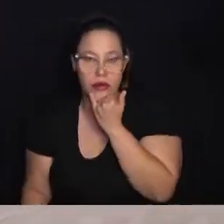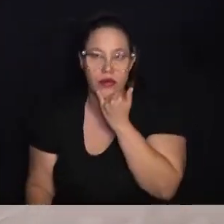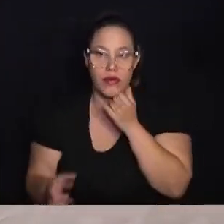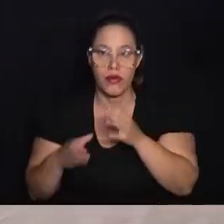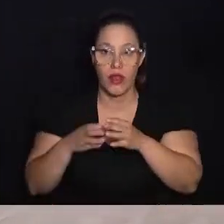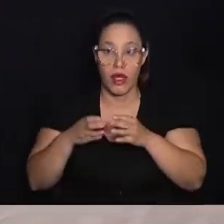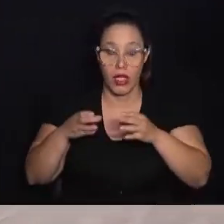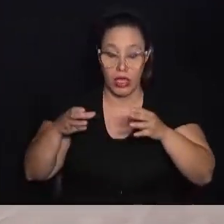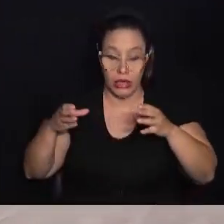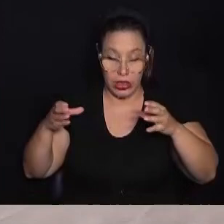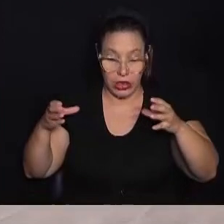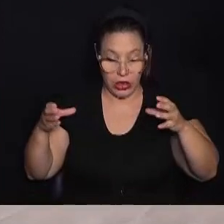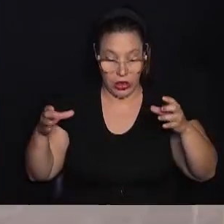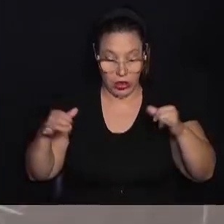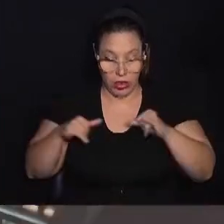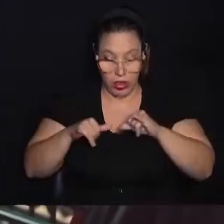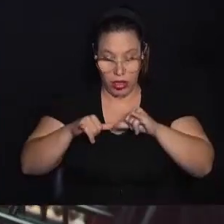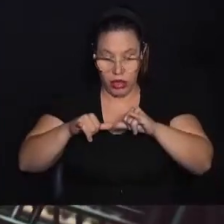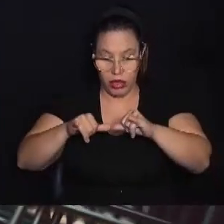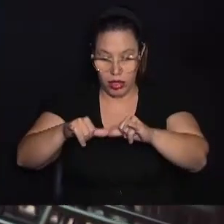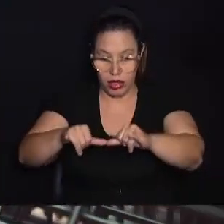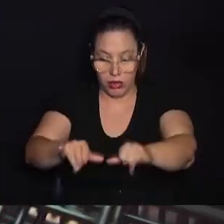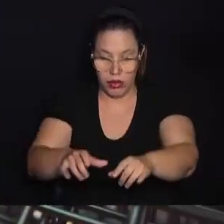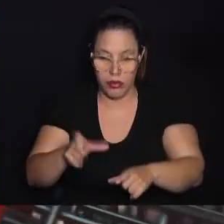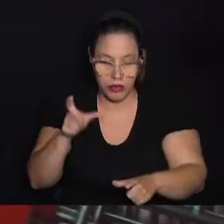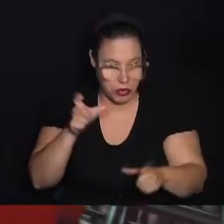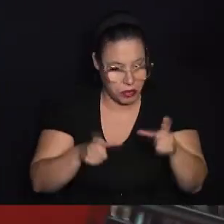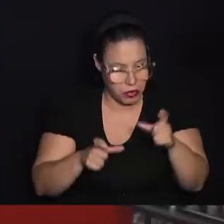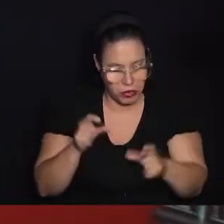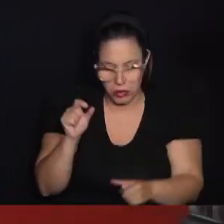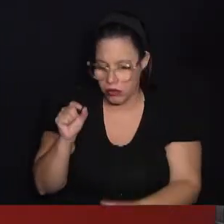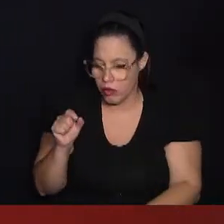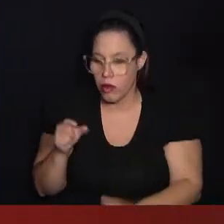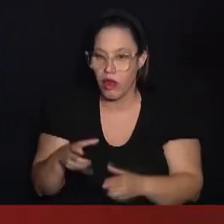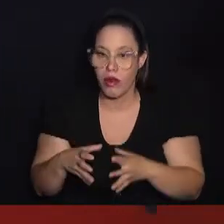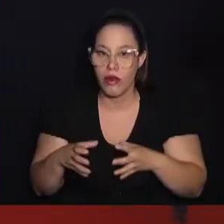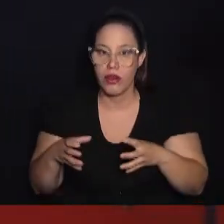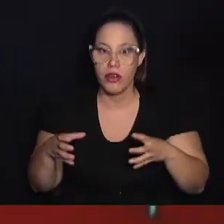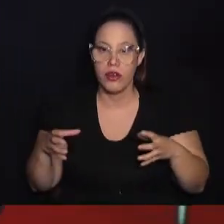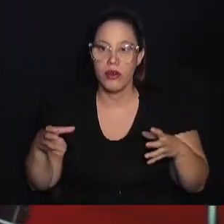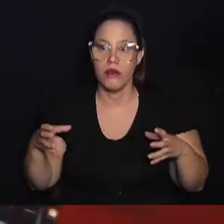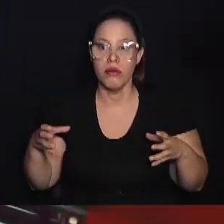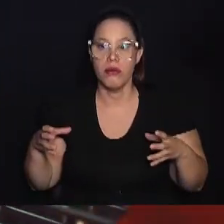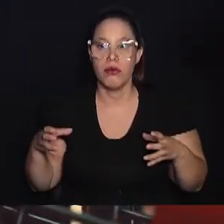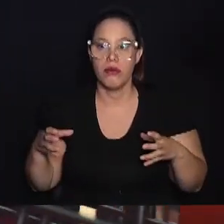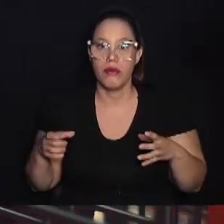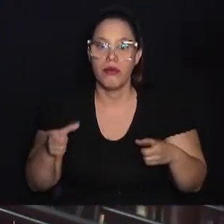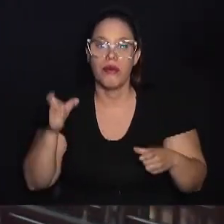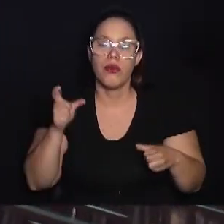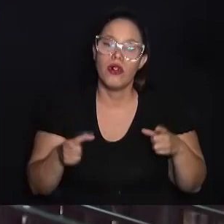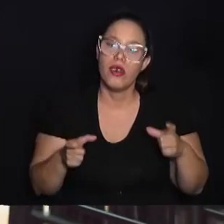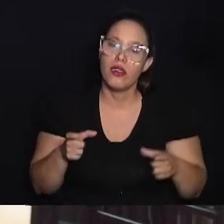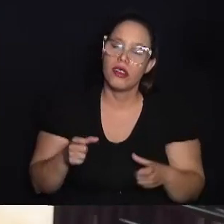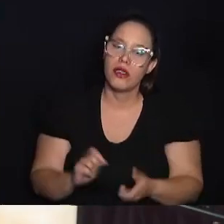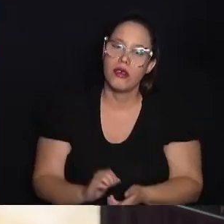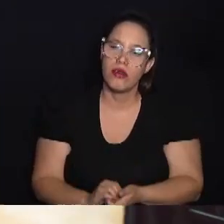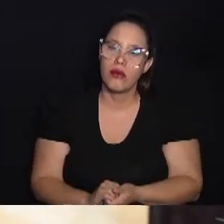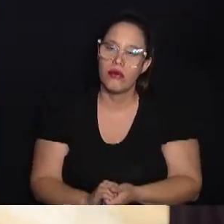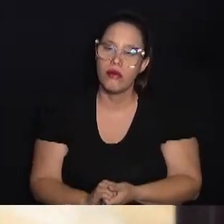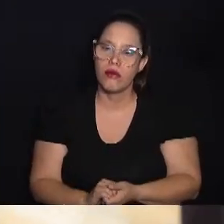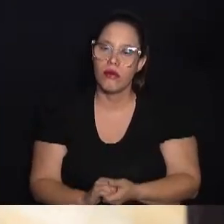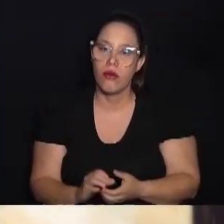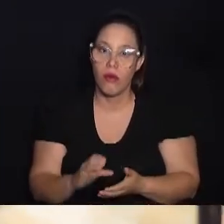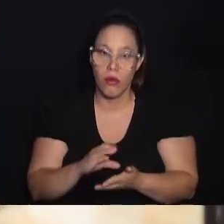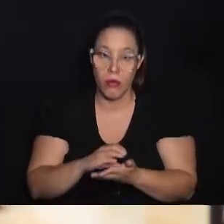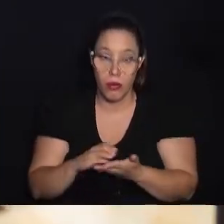empresas gigantescas e essas poucas empresas gigantescas elas têm uma escala de produção tal que elas concentram bastante o